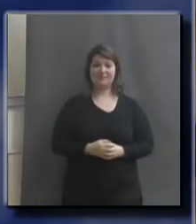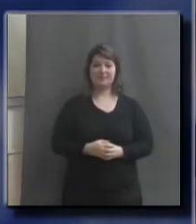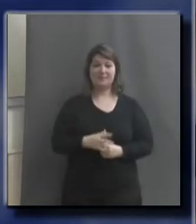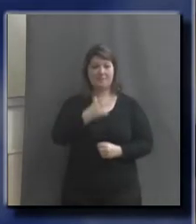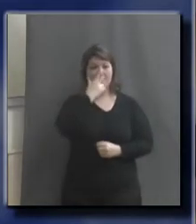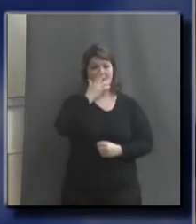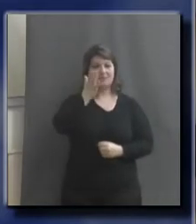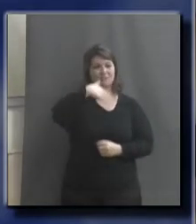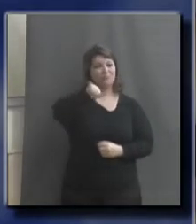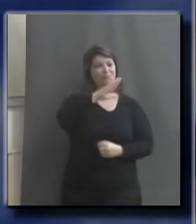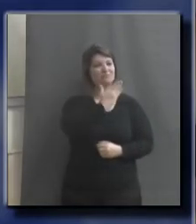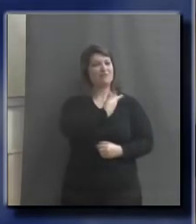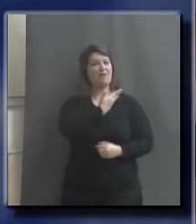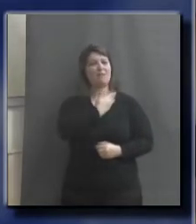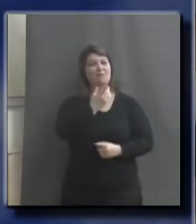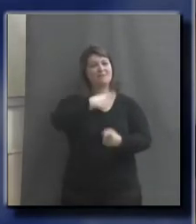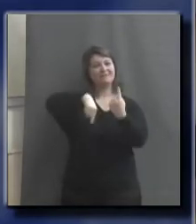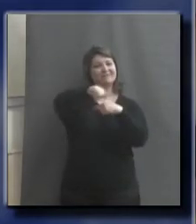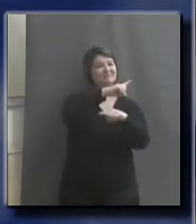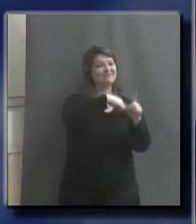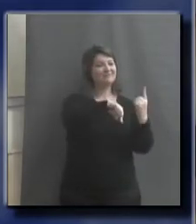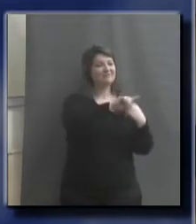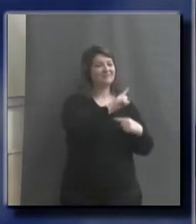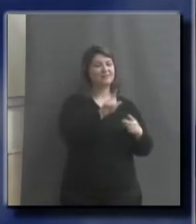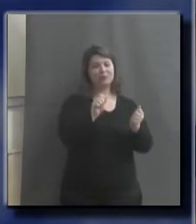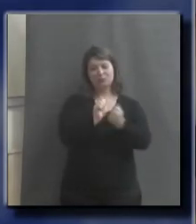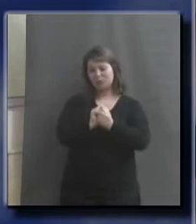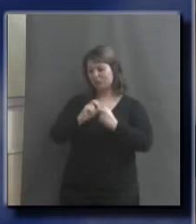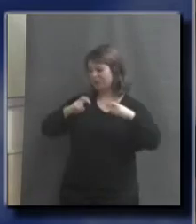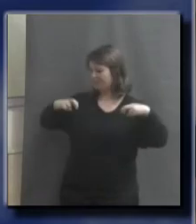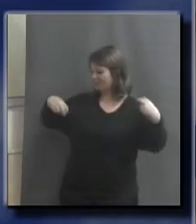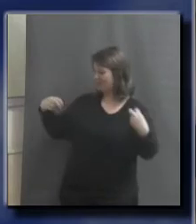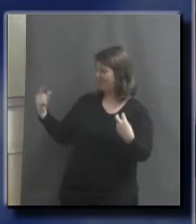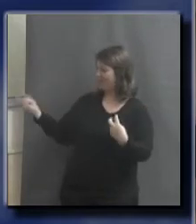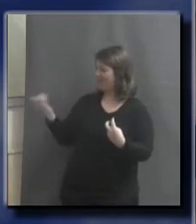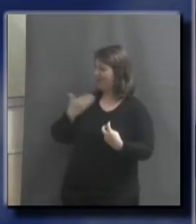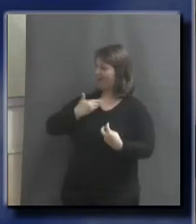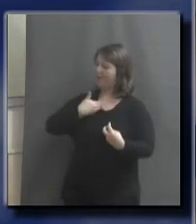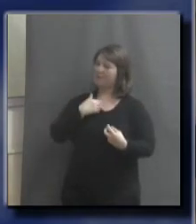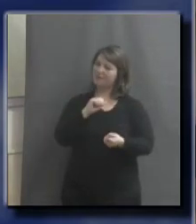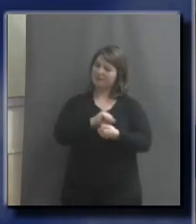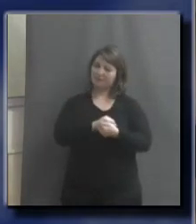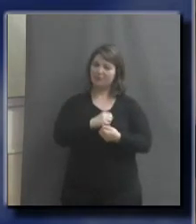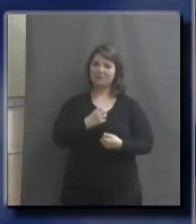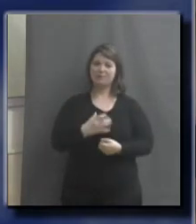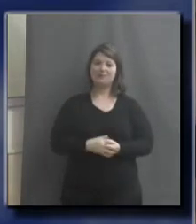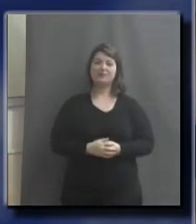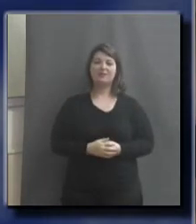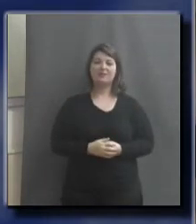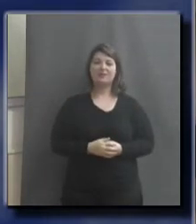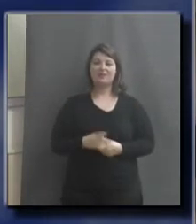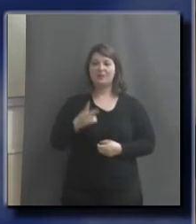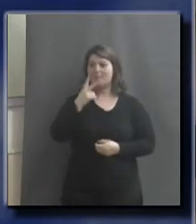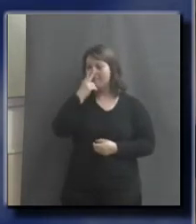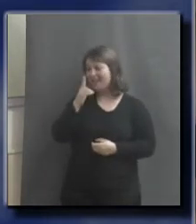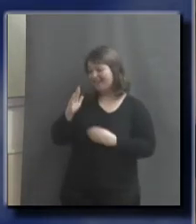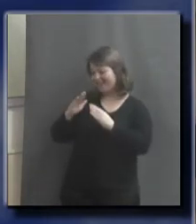entre amigas e amigos, nessa mesa com a Ângela, com a Luciana, a Cíntia, que é da minha